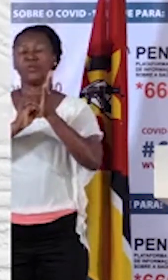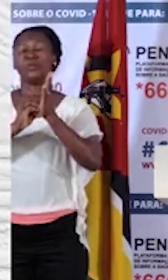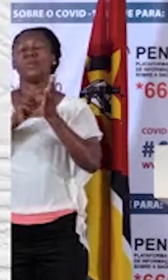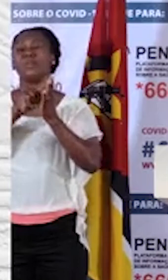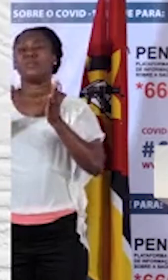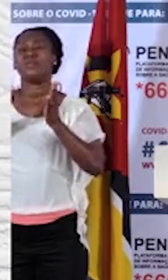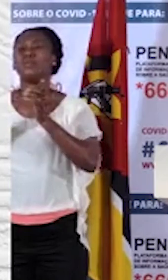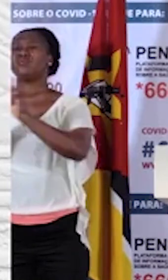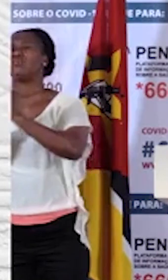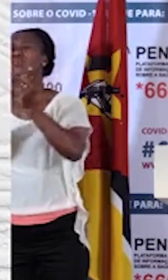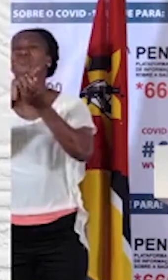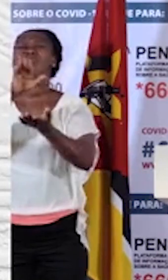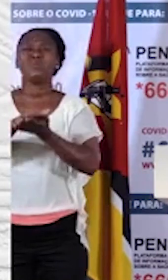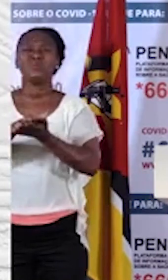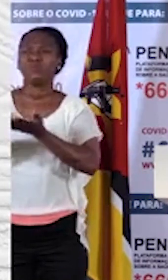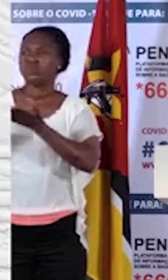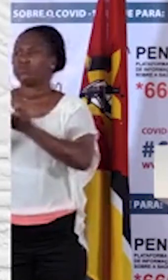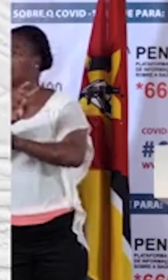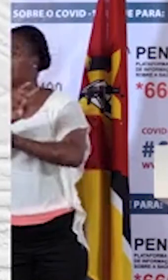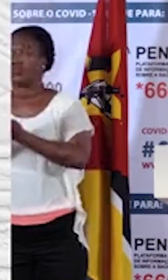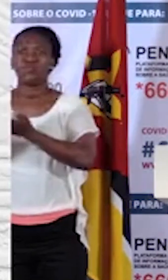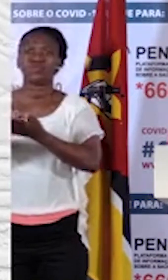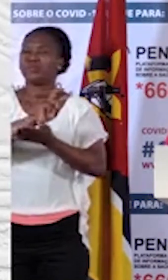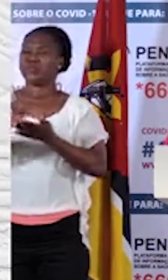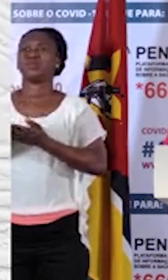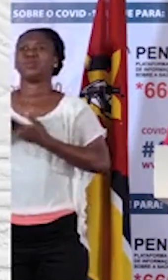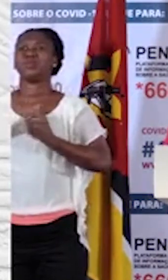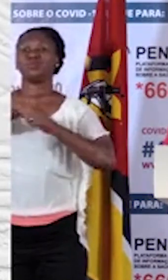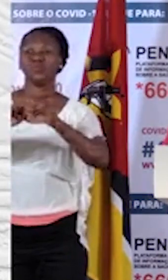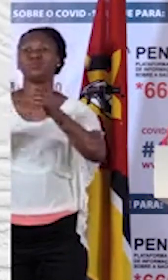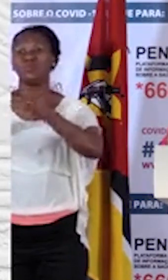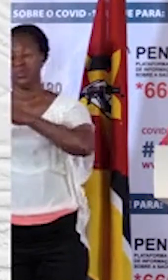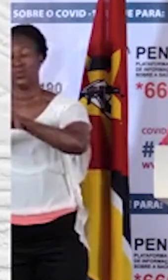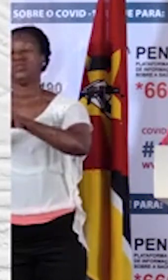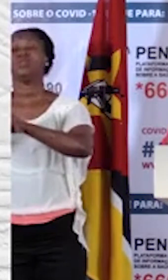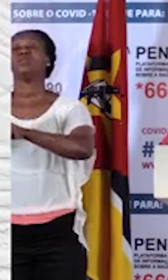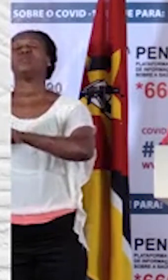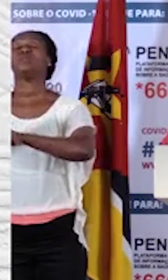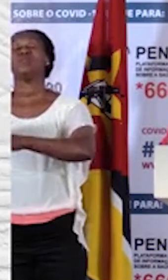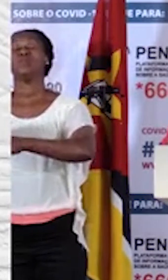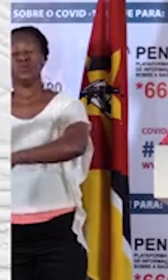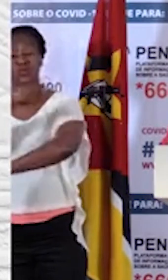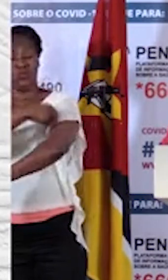ativa, do rastreio de rotina nas nossas unidades sanitárias